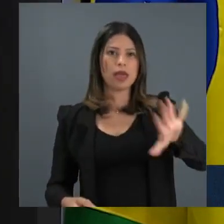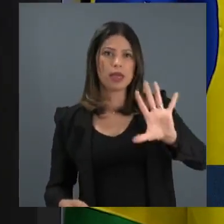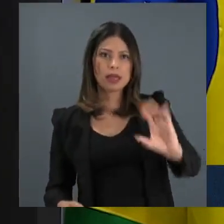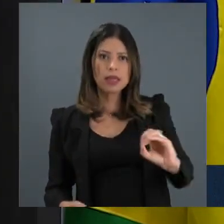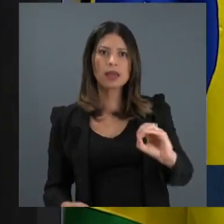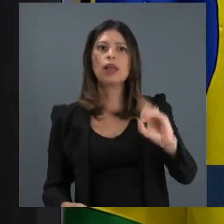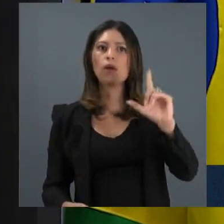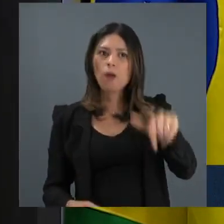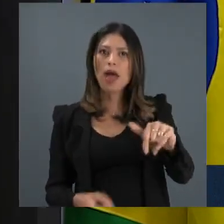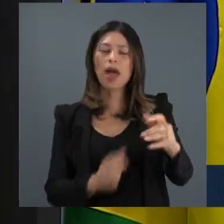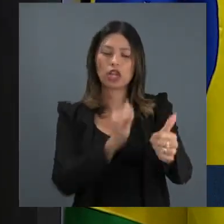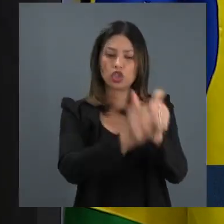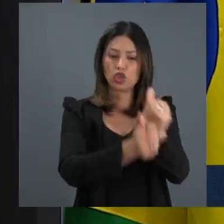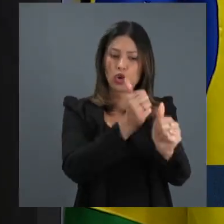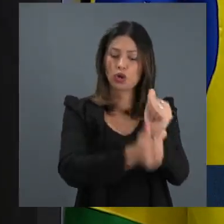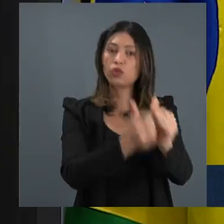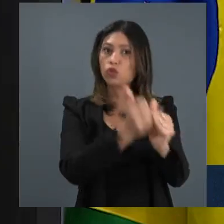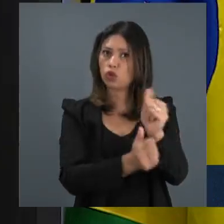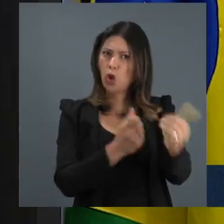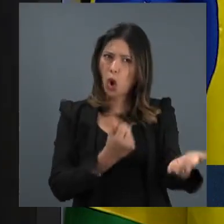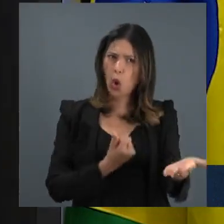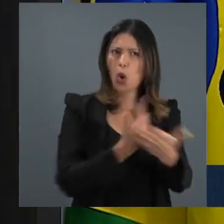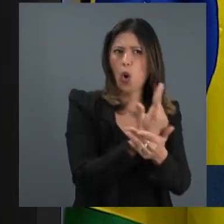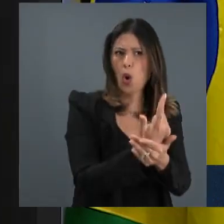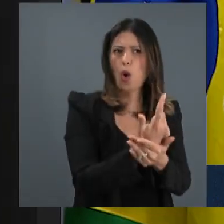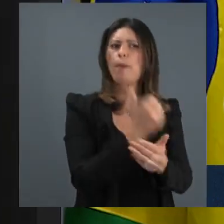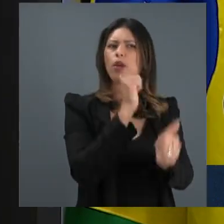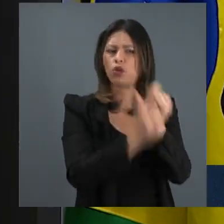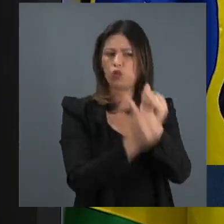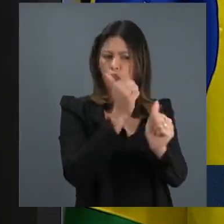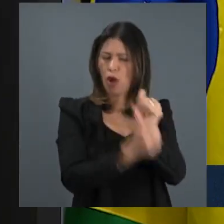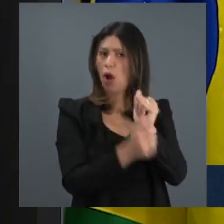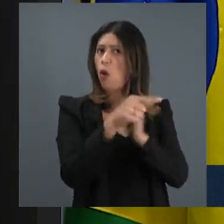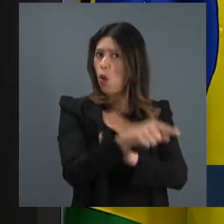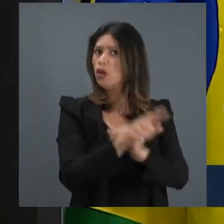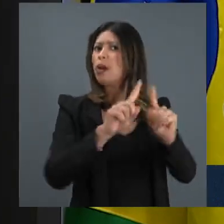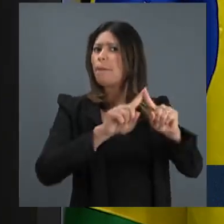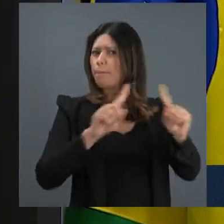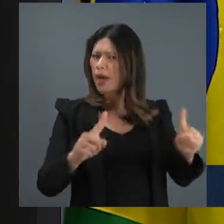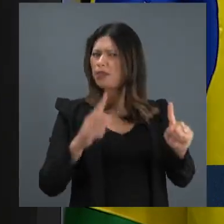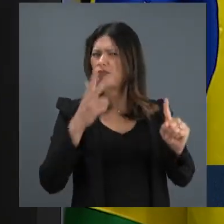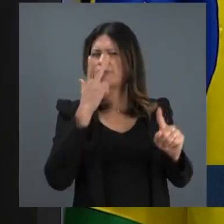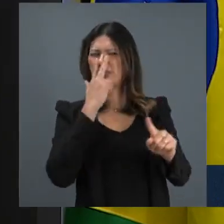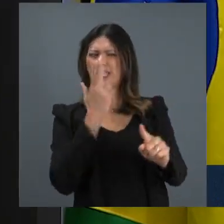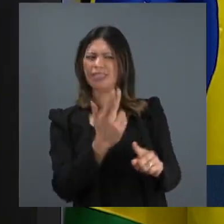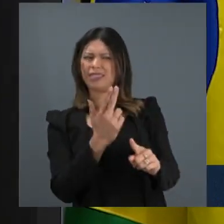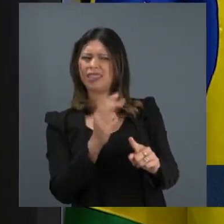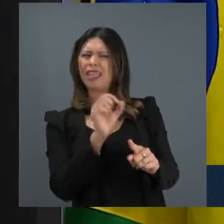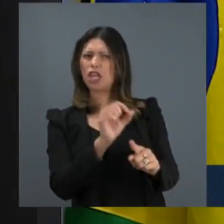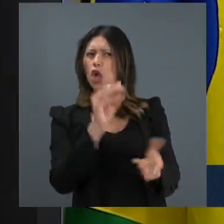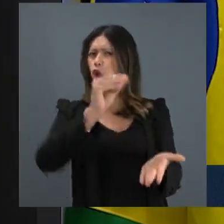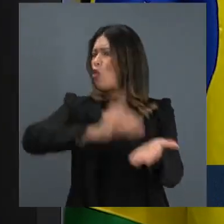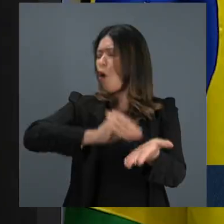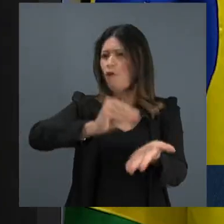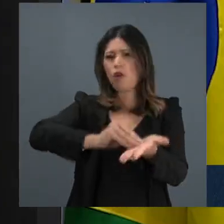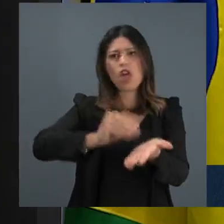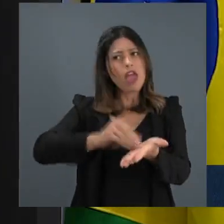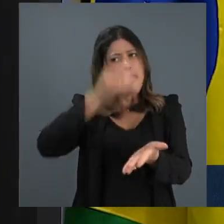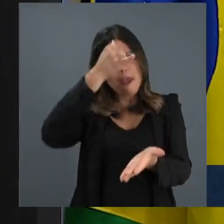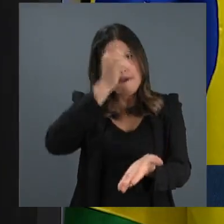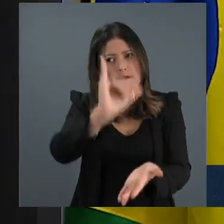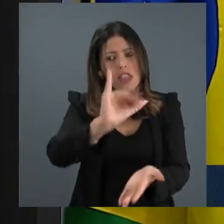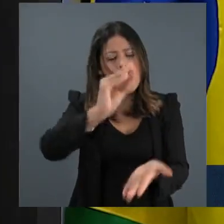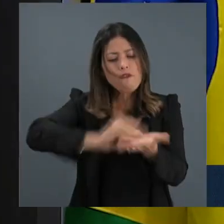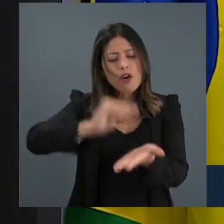produto. A princípio, poderia parecer uma medida correta de prevenção para que não faltasse arroz na mesa